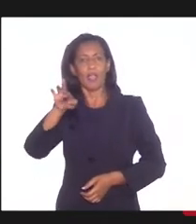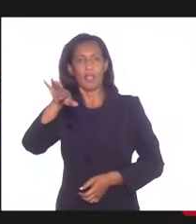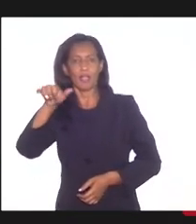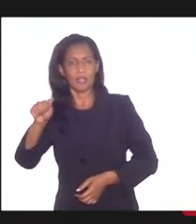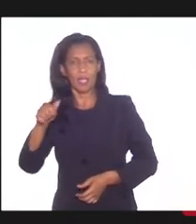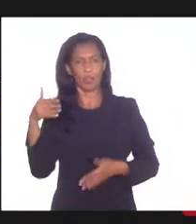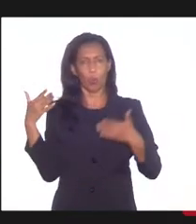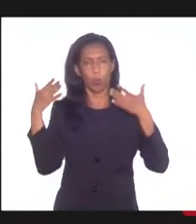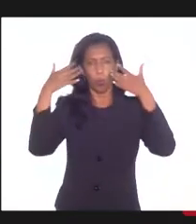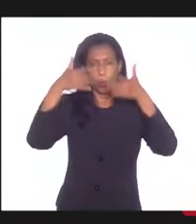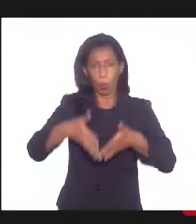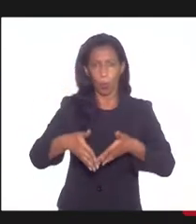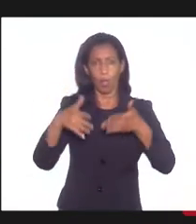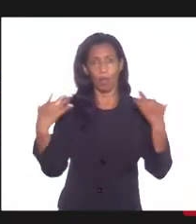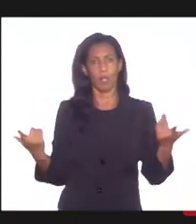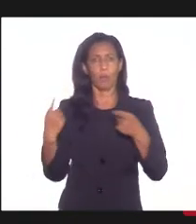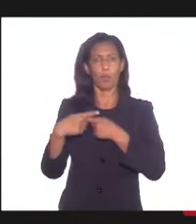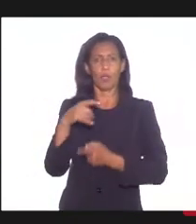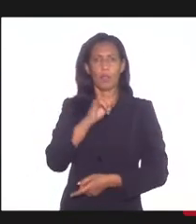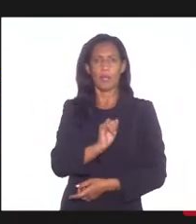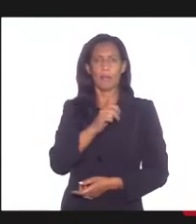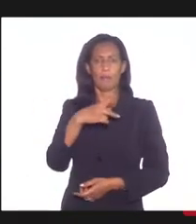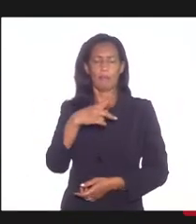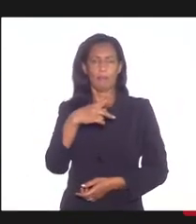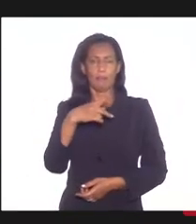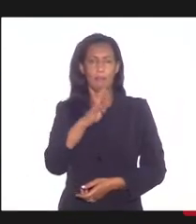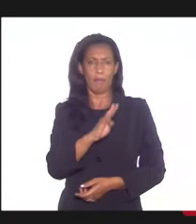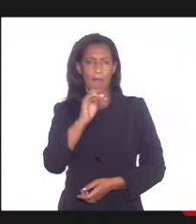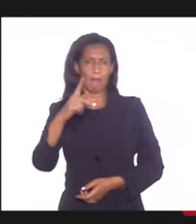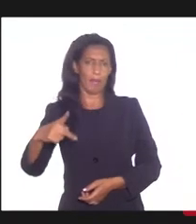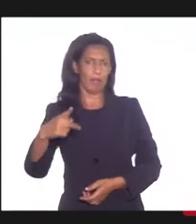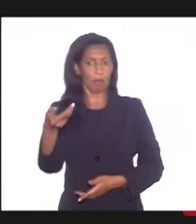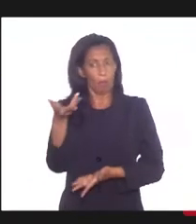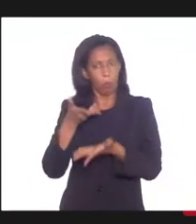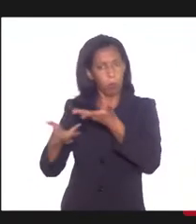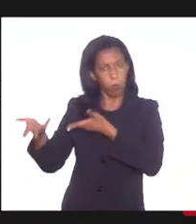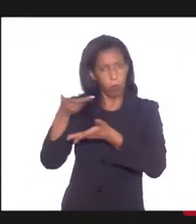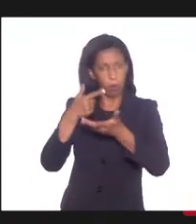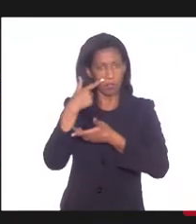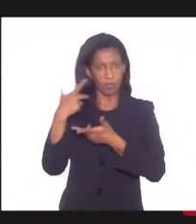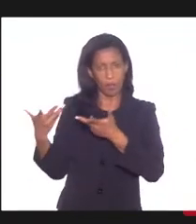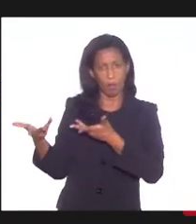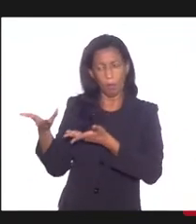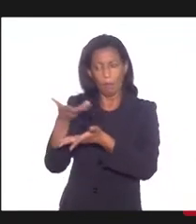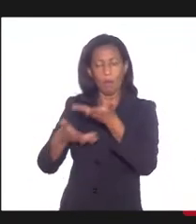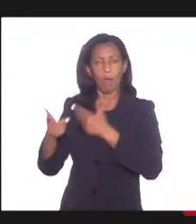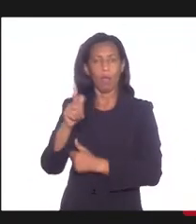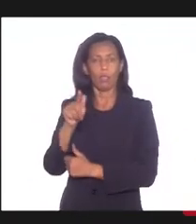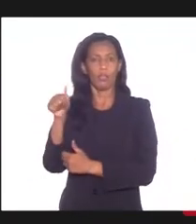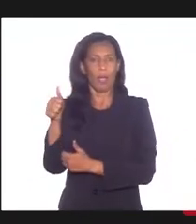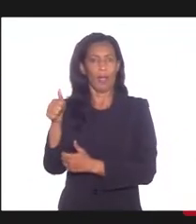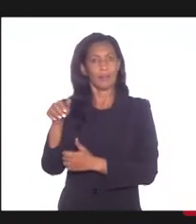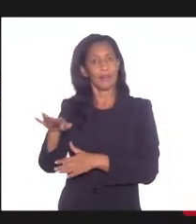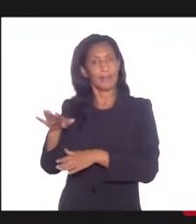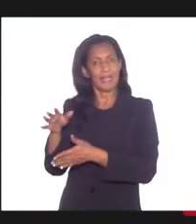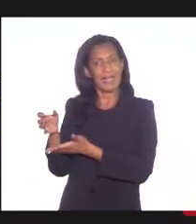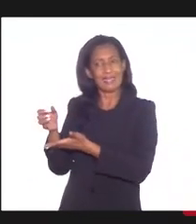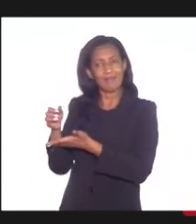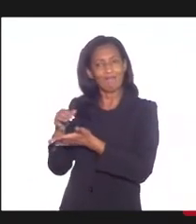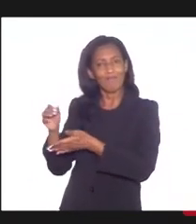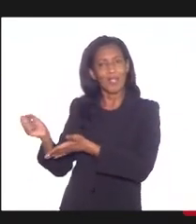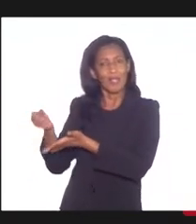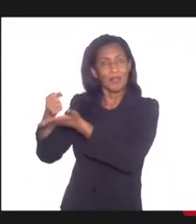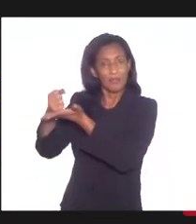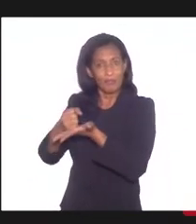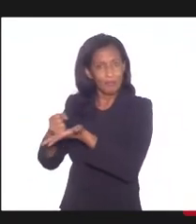também até porque o IBP participou, a gente vê que a produção de gás, ela mais ou menos ela se estabiliza, tende a aumentar um pouco aí